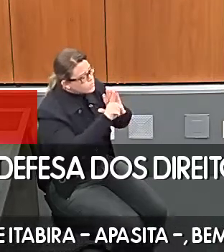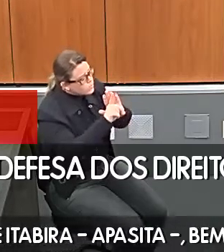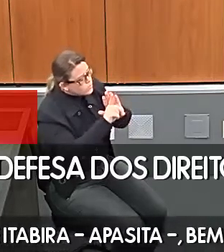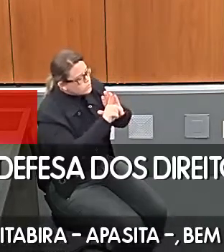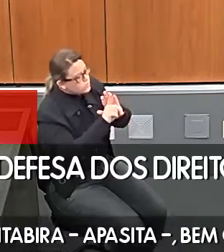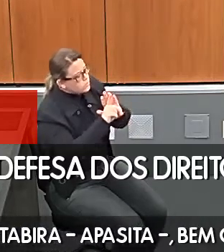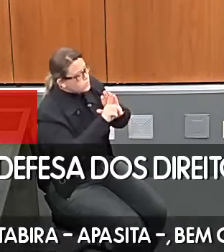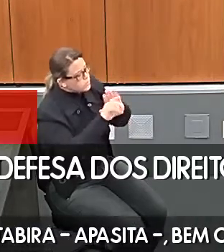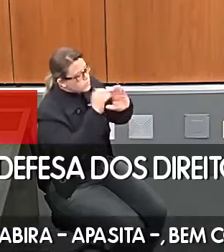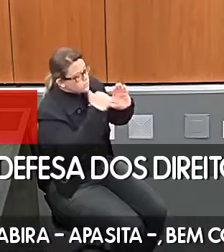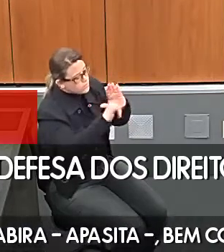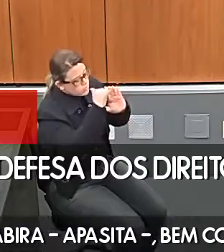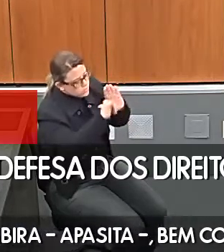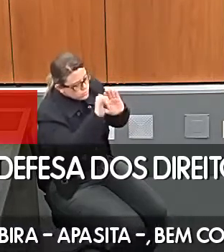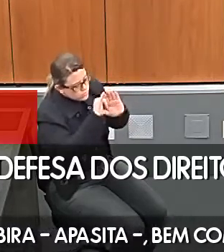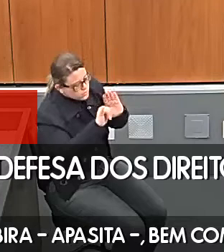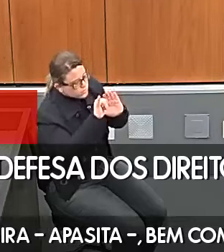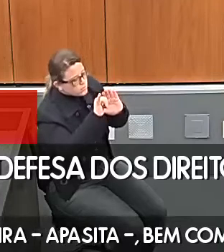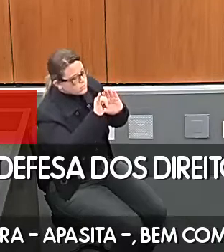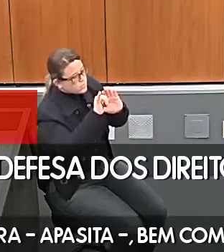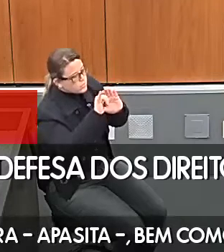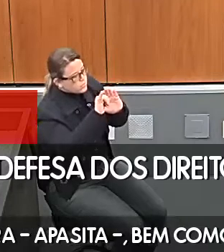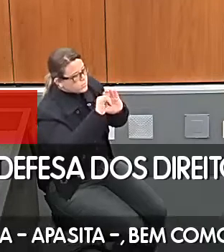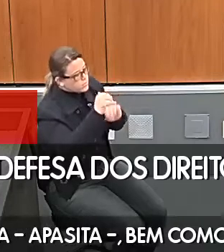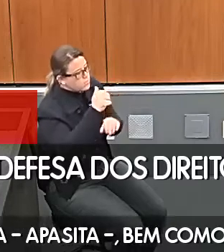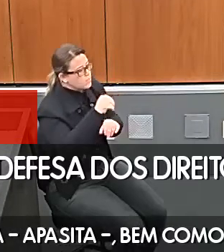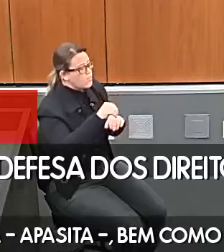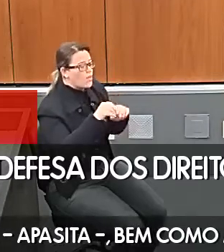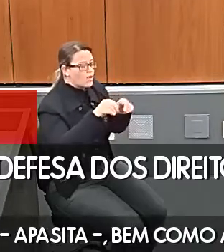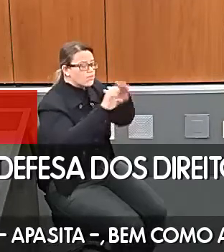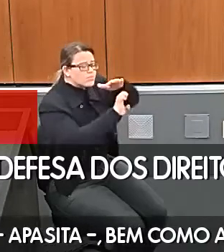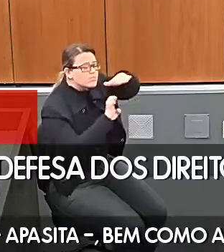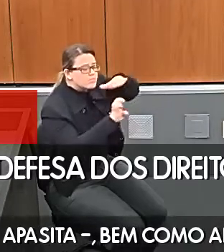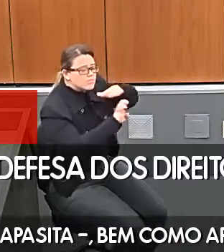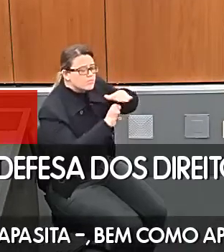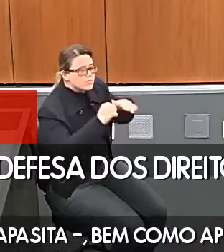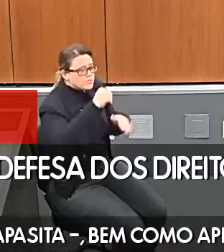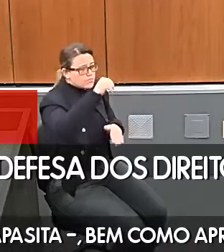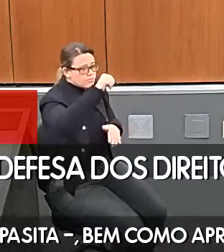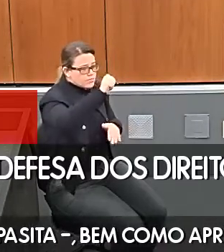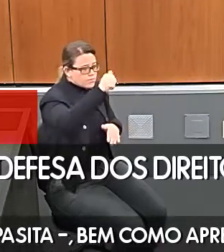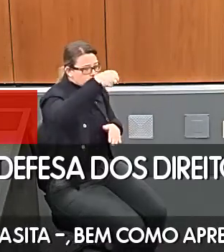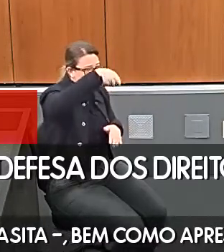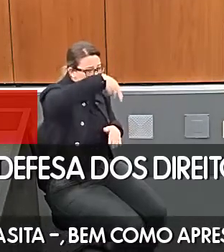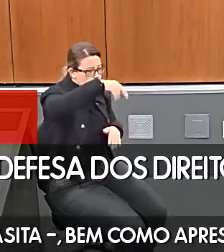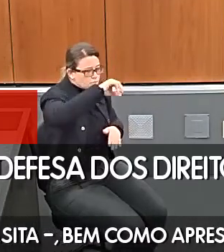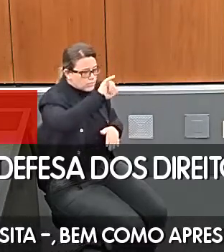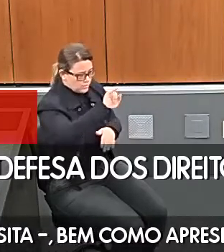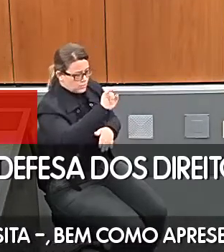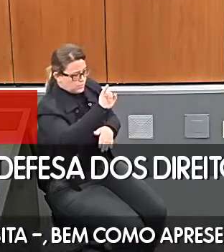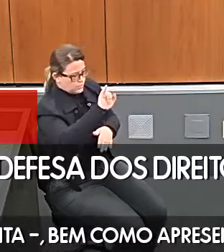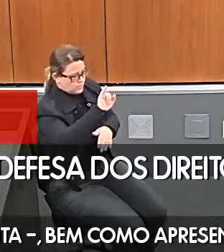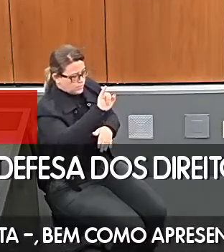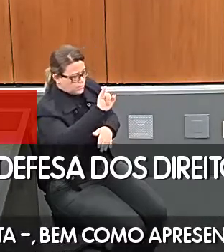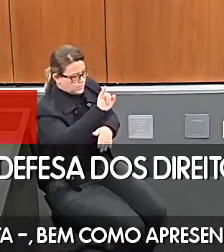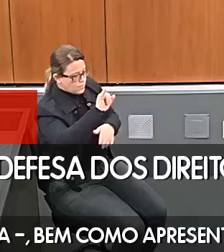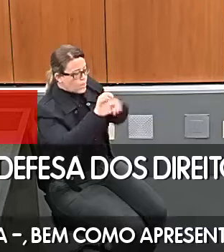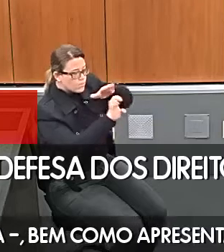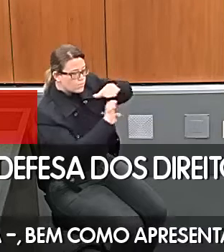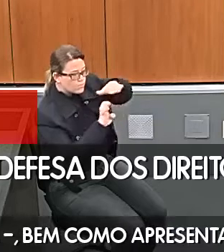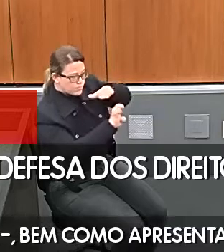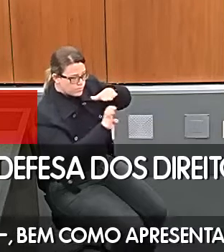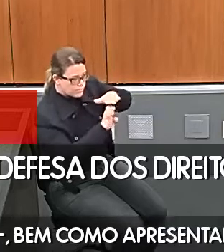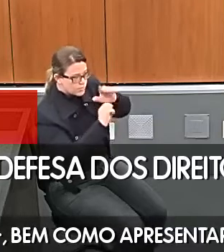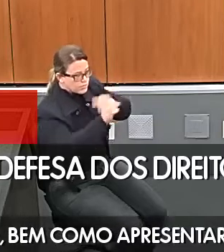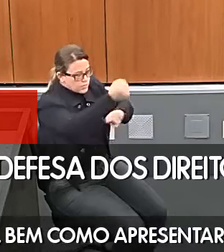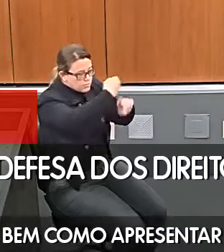dessa comunicação à entidade, a AME, que já esteve presente em nossas reuniões para o conhecimento também, para que ela